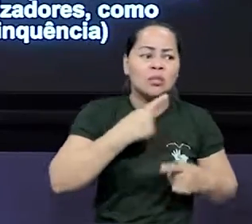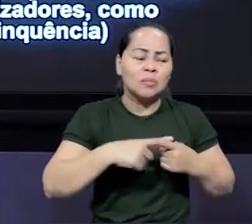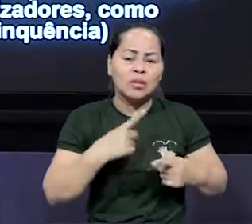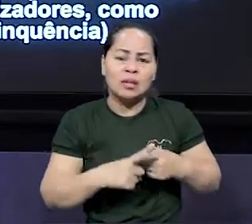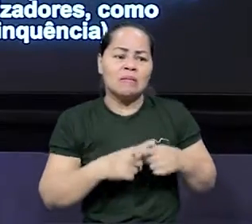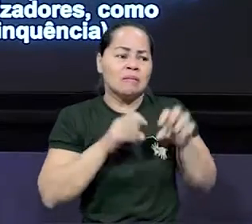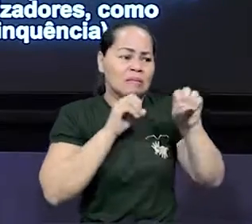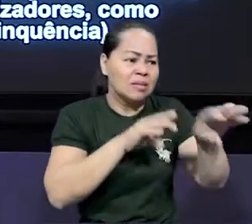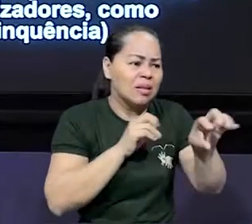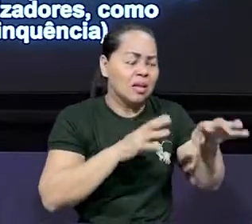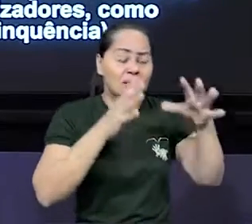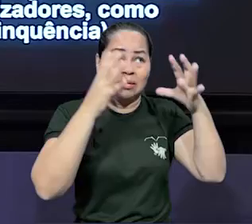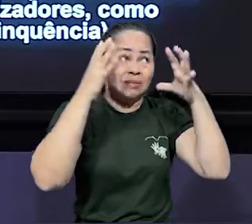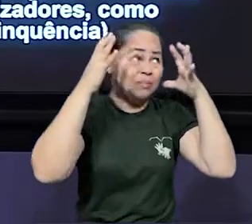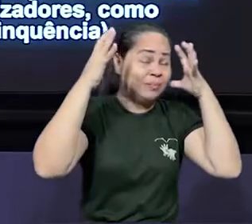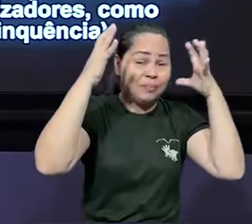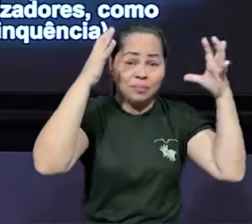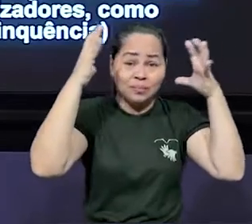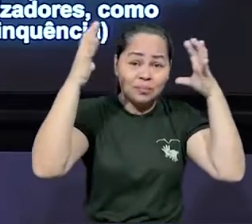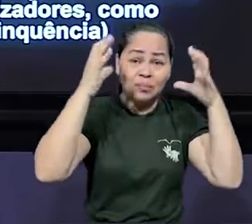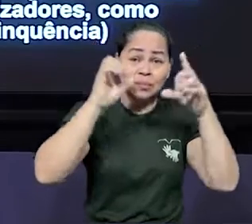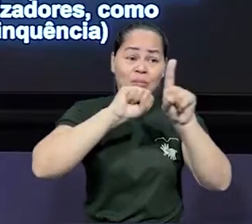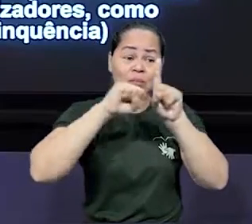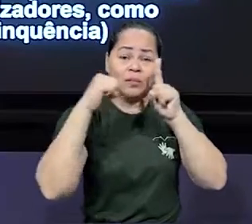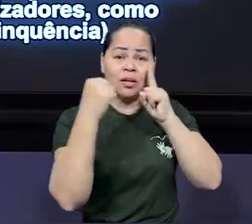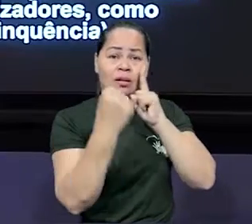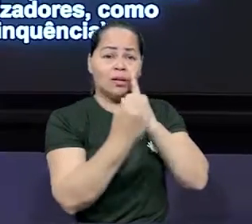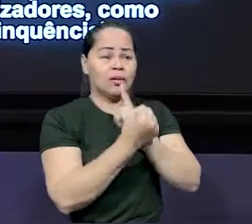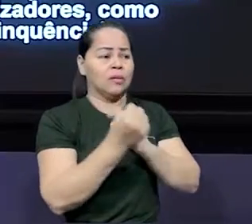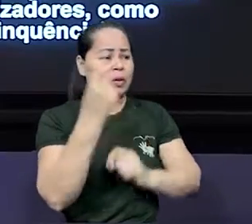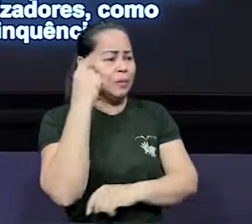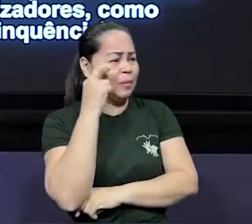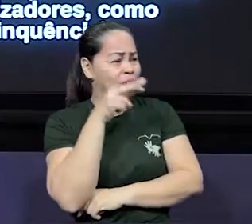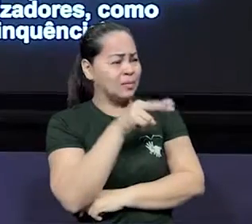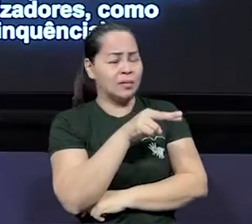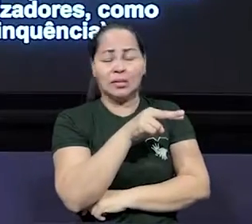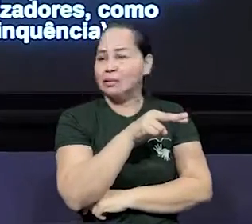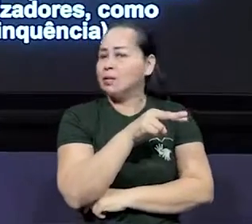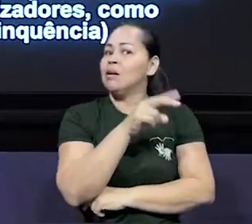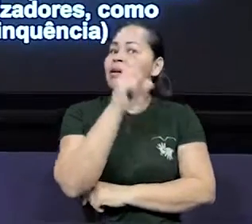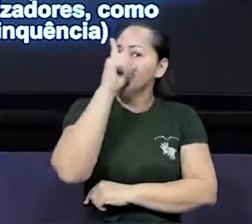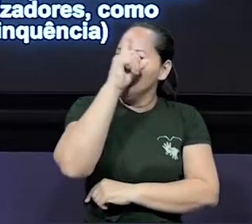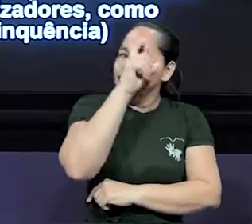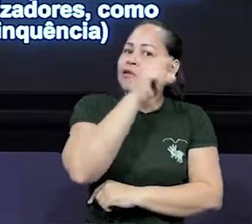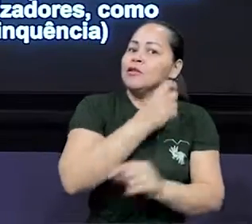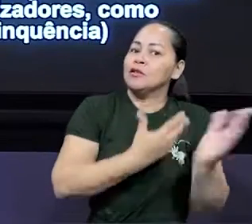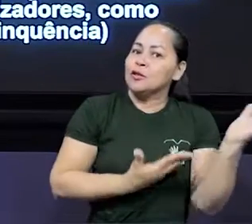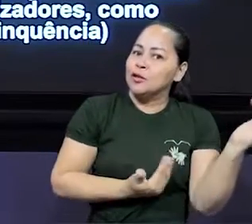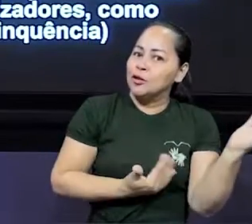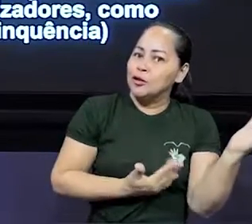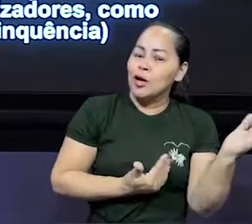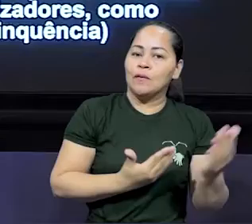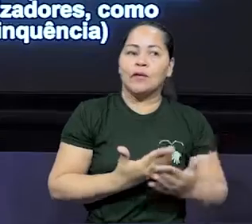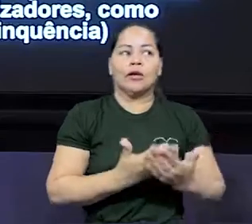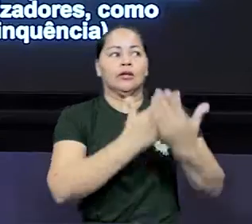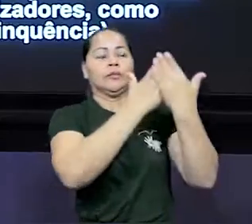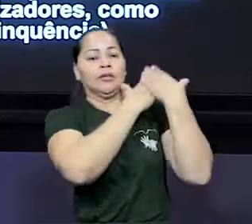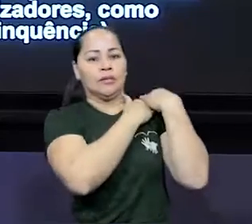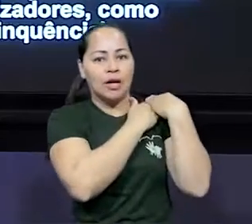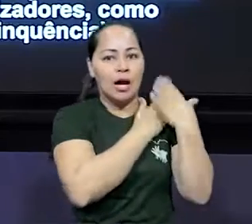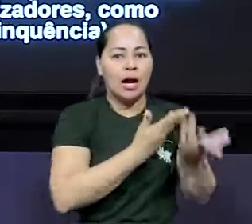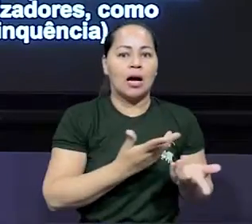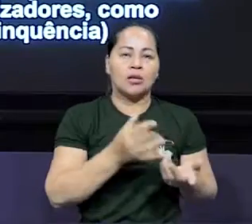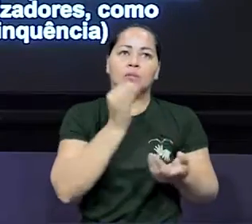temidos pela sociedade. Muitas vezes se reputam a eles a responsabilidade